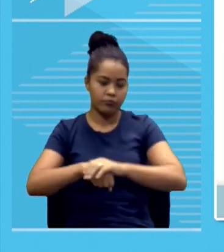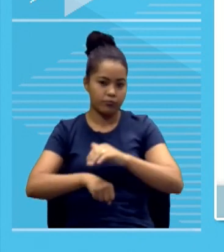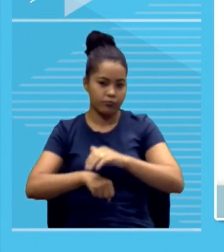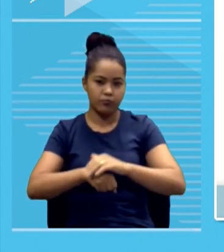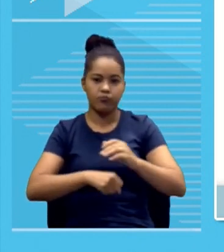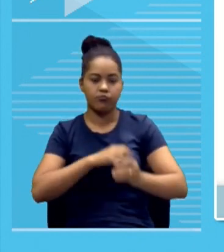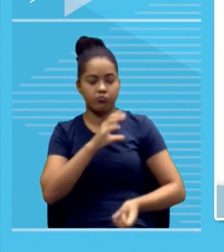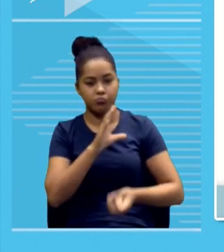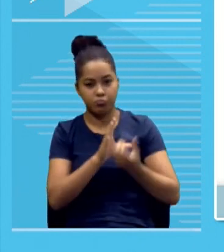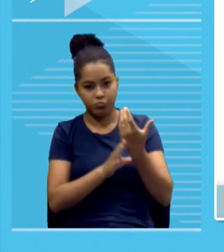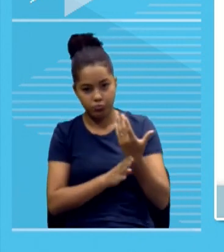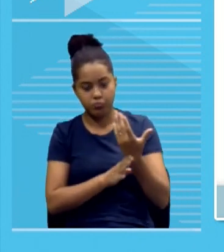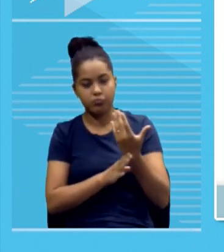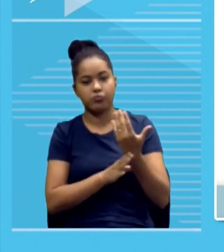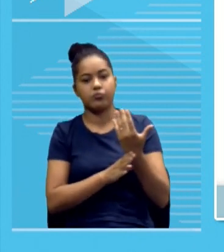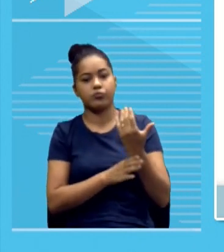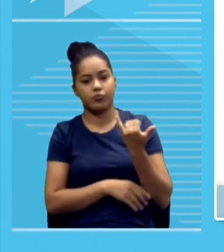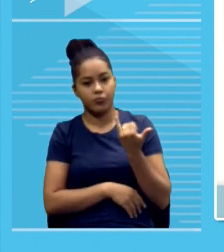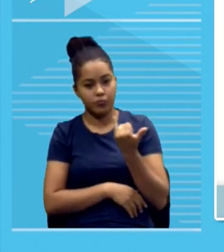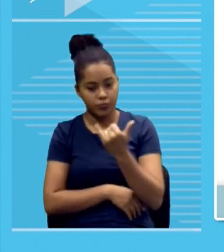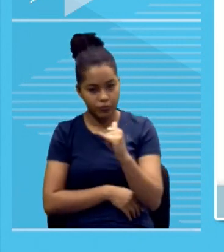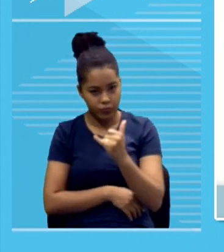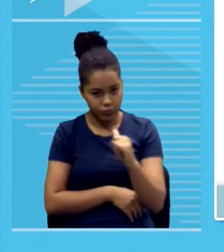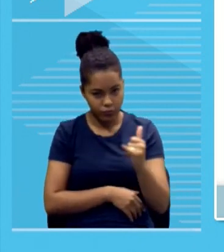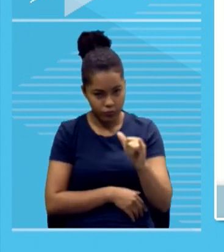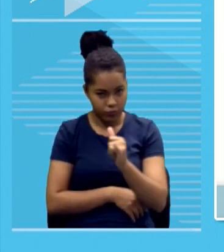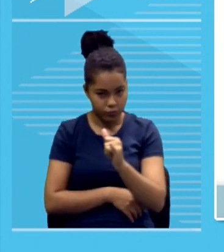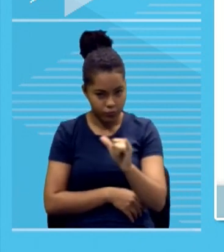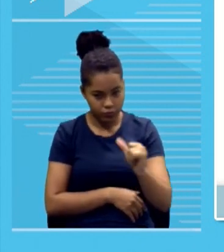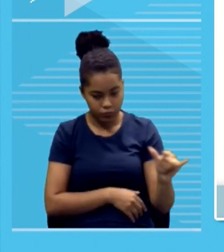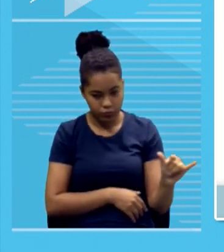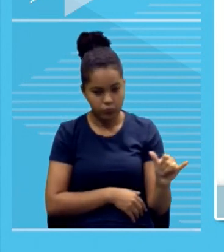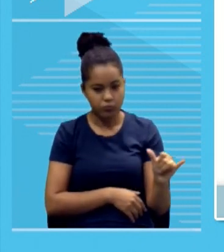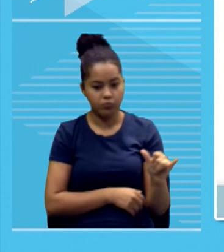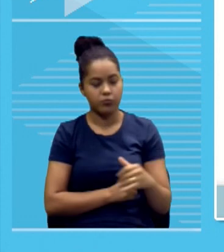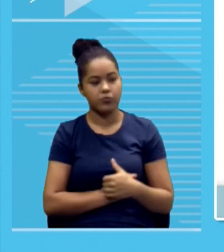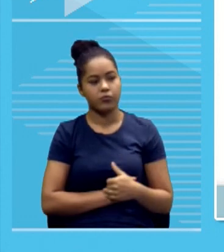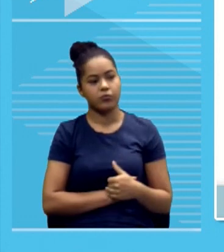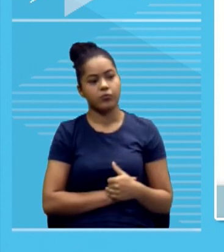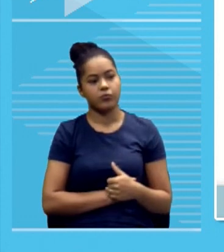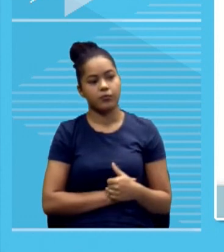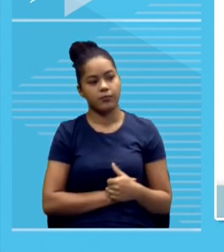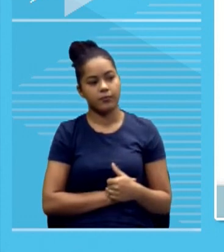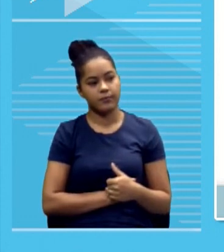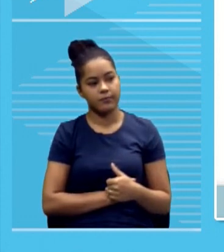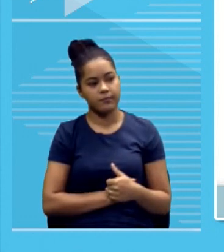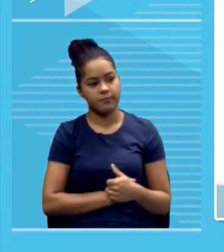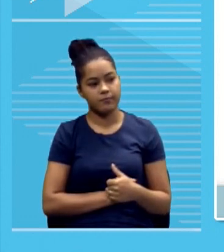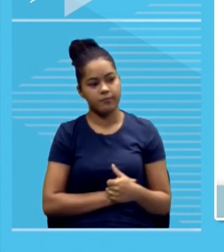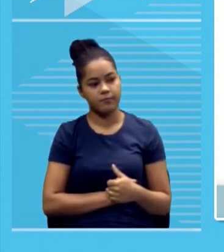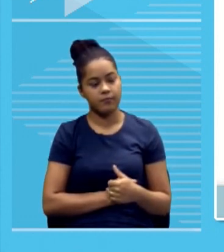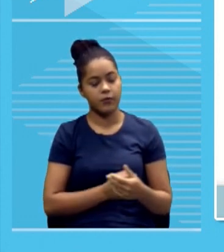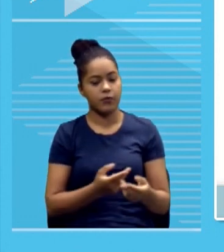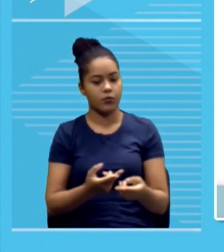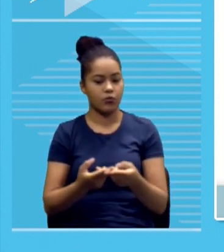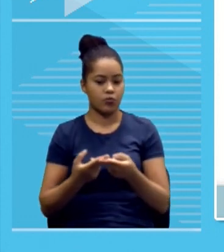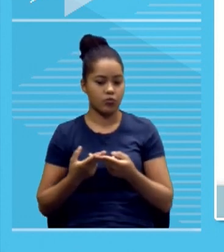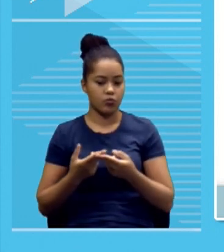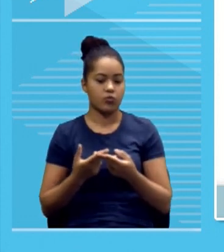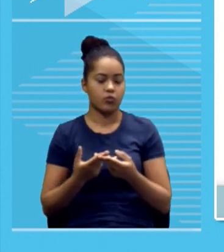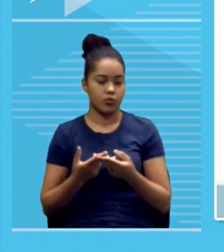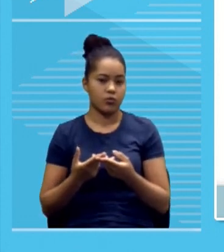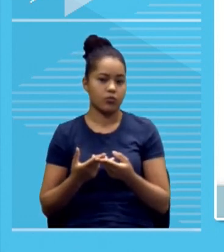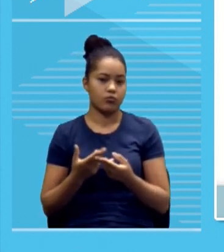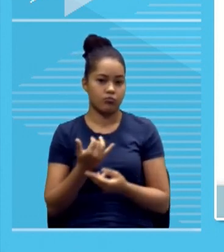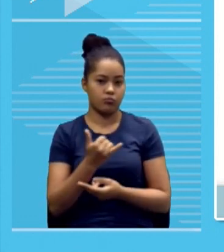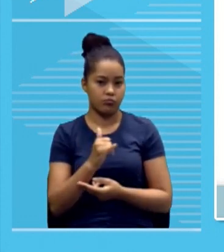elétrica. Então, eles pegam qualquer outro tipo de energia e produzem energia elétrica a partir de outra forma energética.